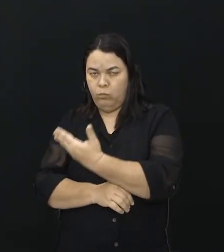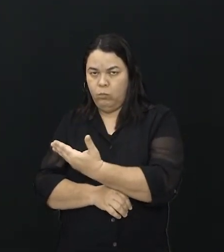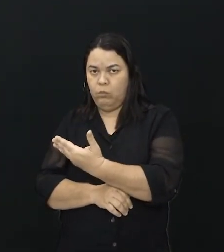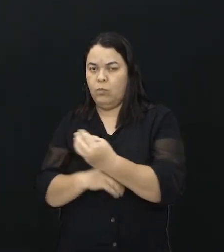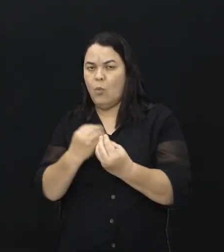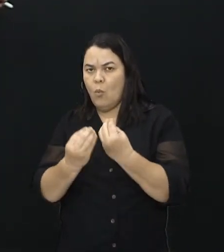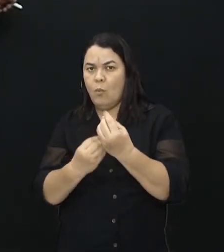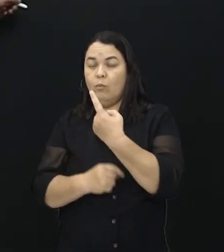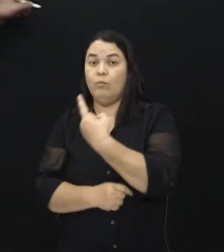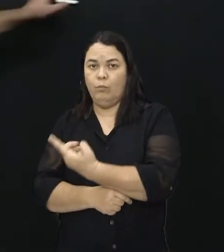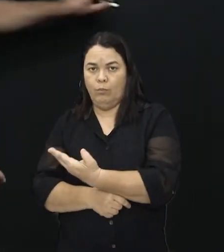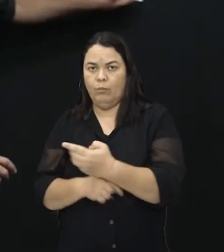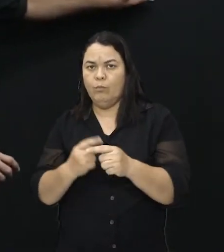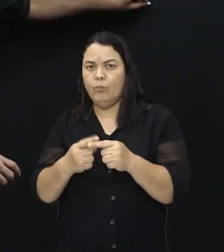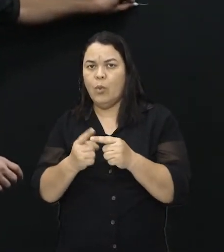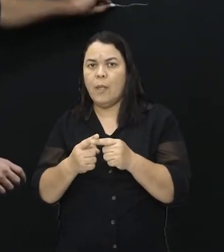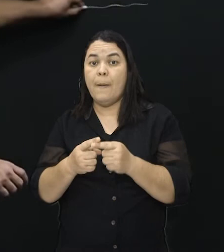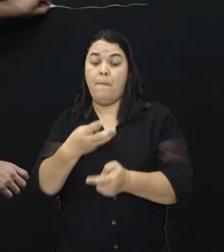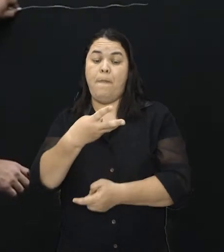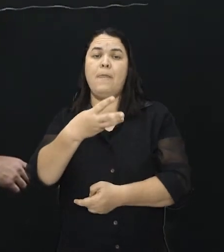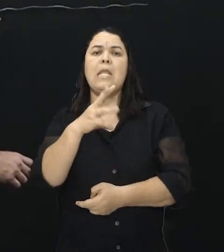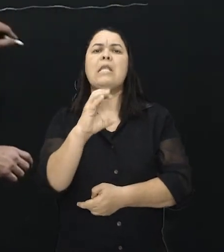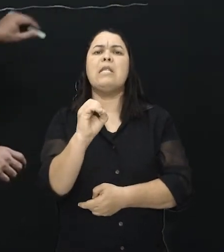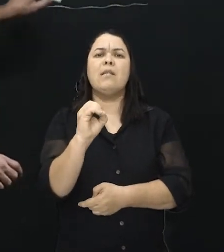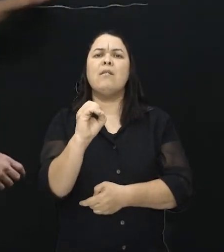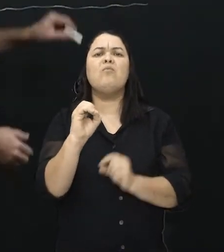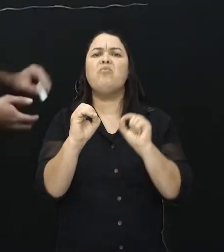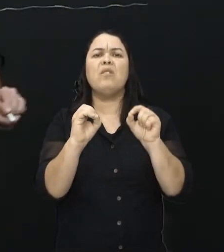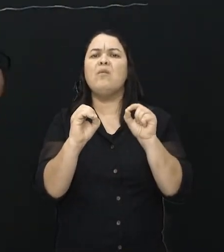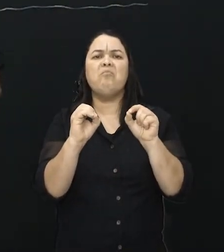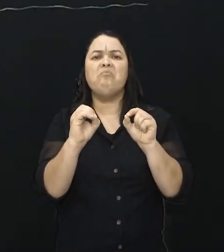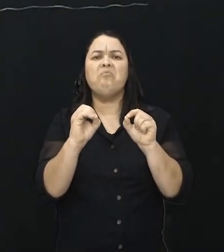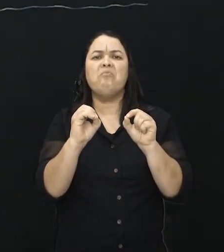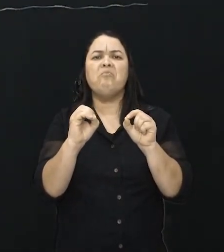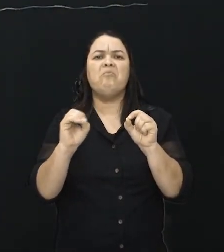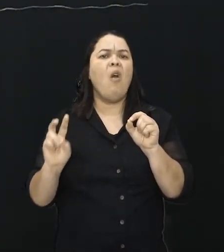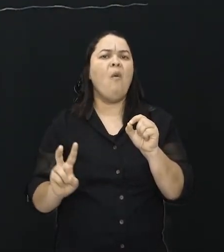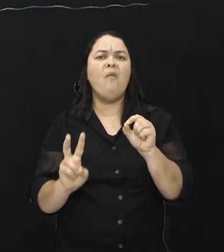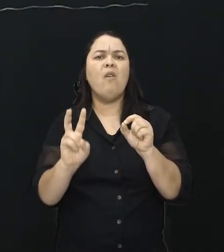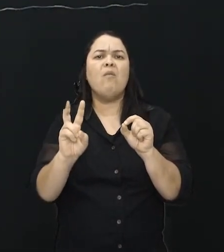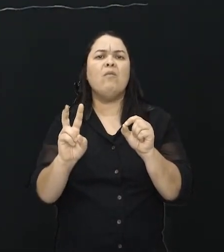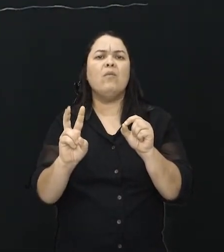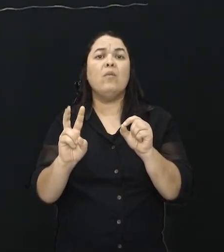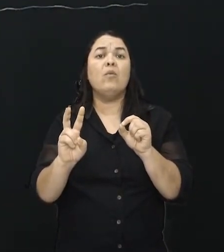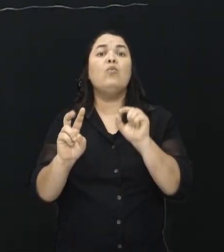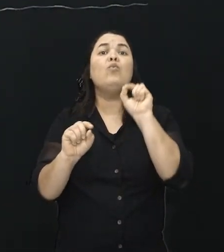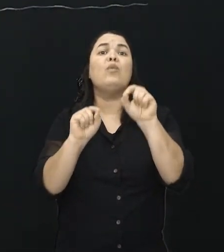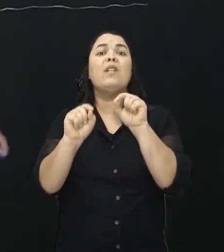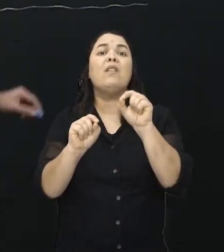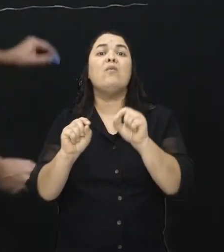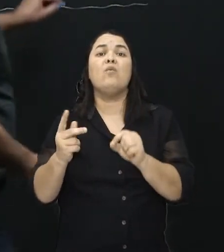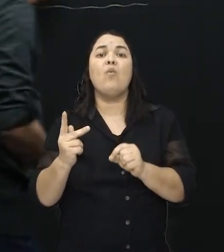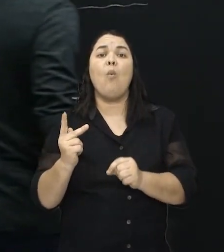Por quê? Porque esse 30 aqui, pessoal, é o valor do nosso K, que é a